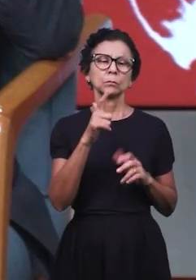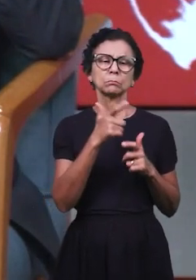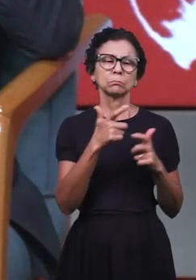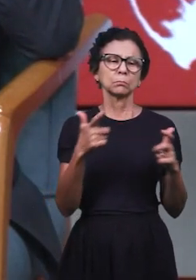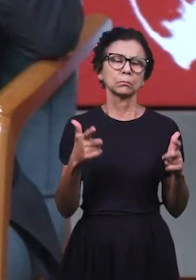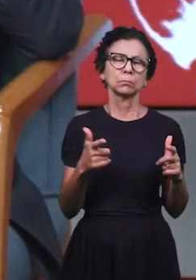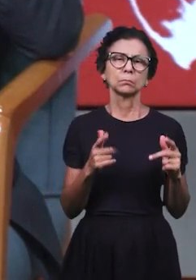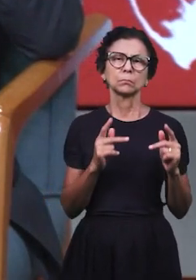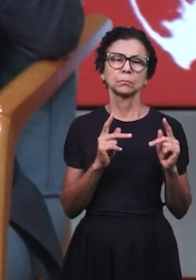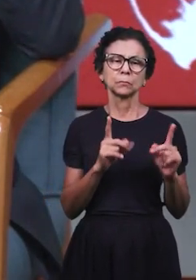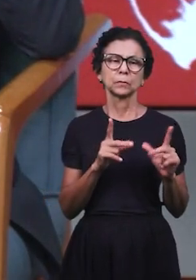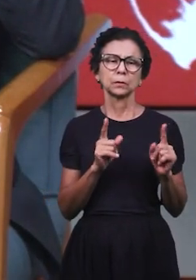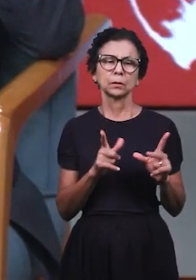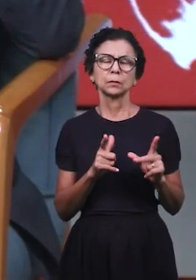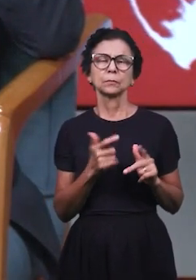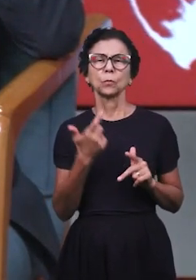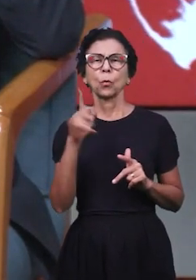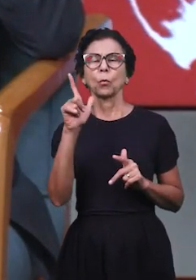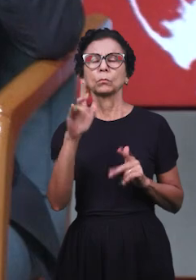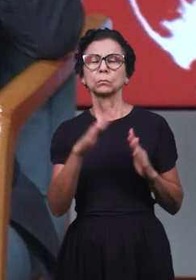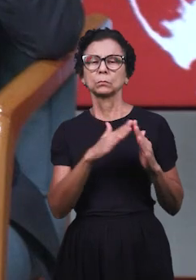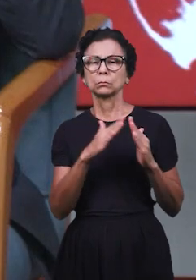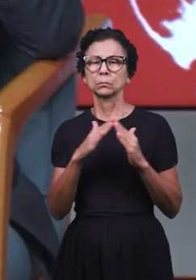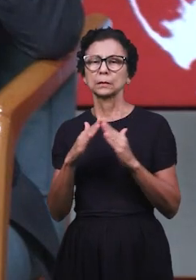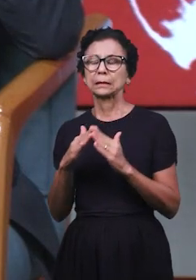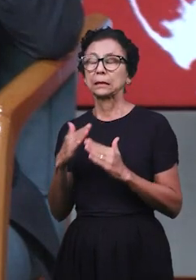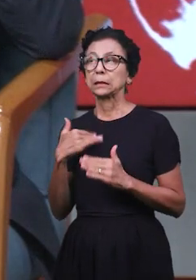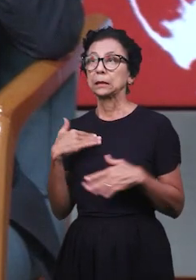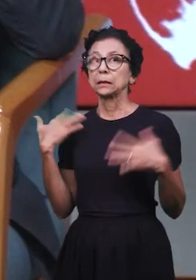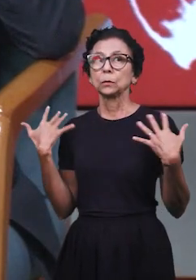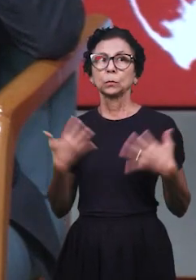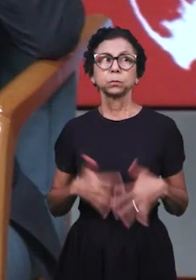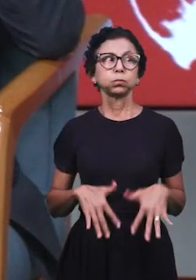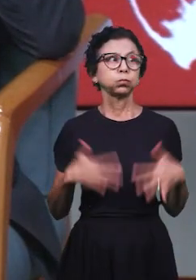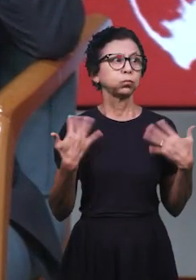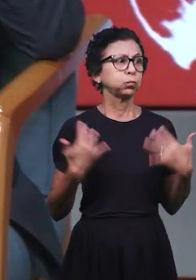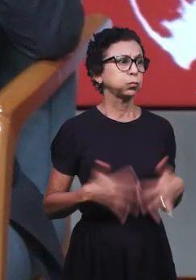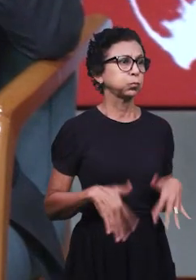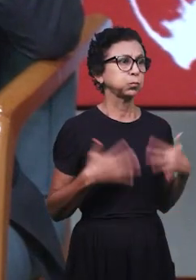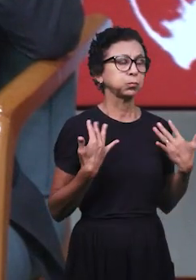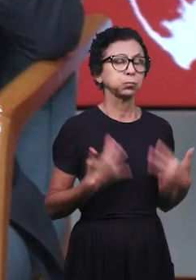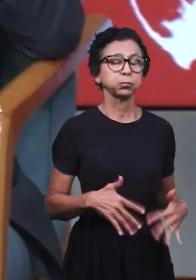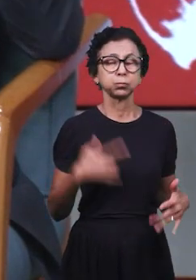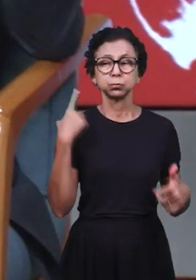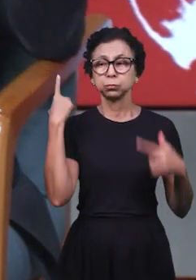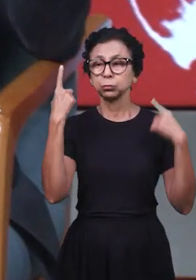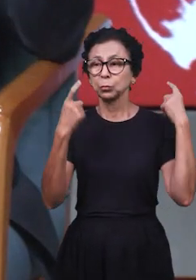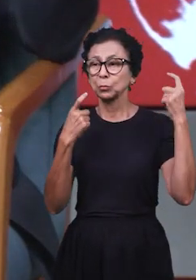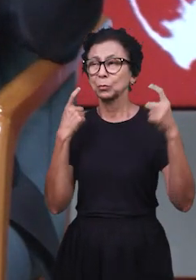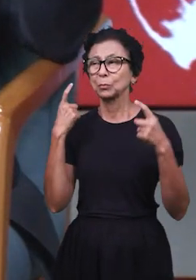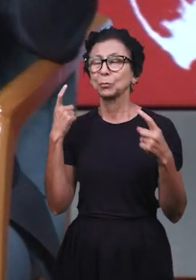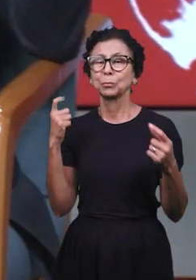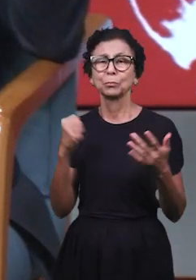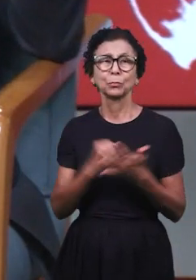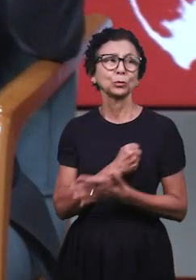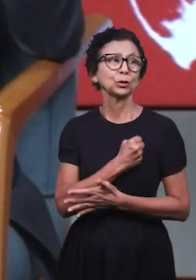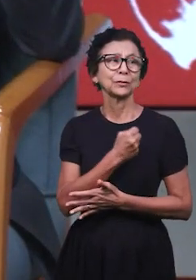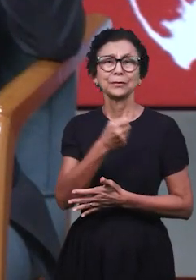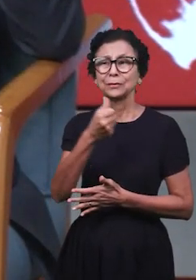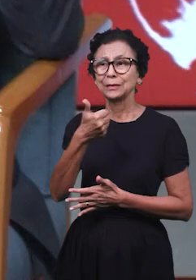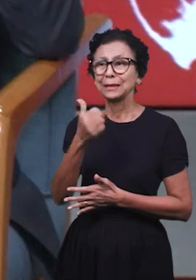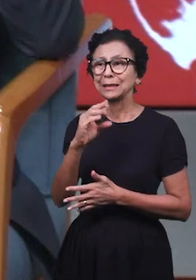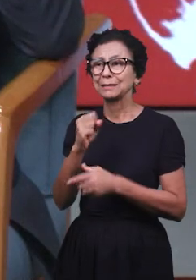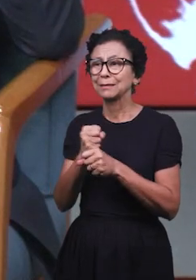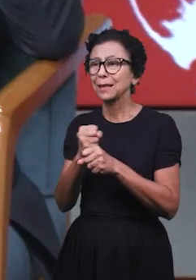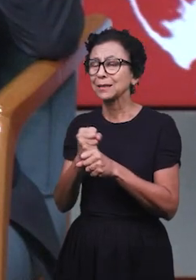imóveis. E eu entrei em pânico com aquilo, pânico. Tal. Falei, não é possível, eu estou aqui há 10 anos, eu pensei